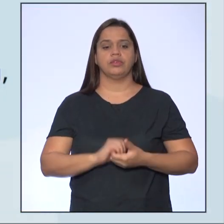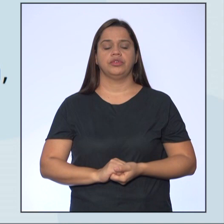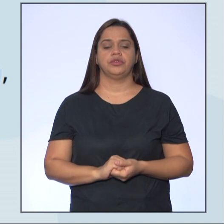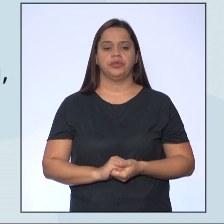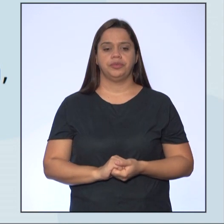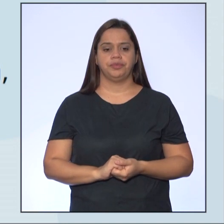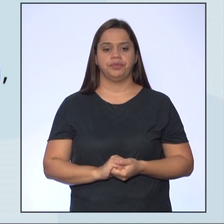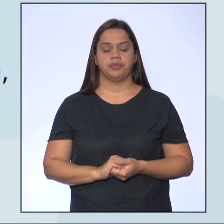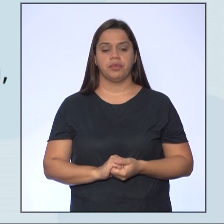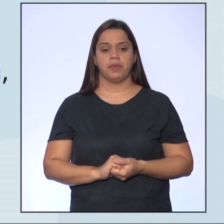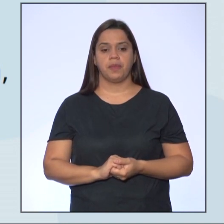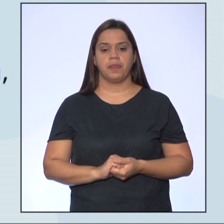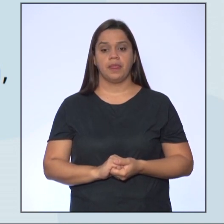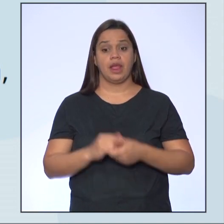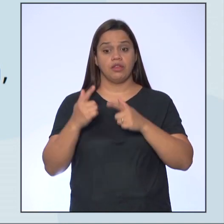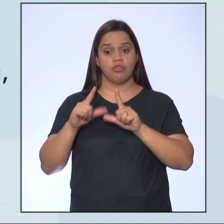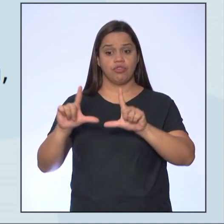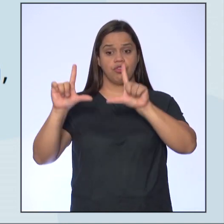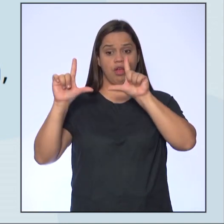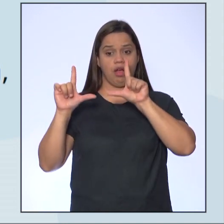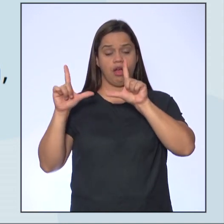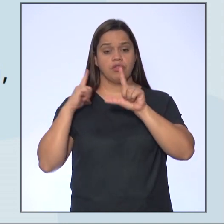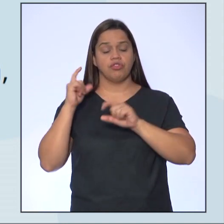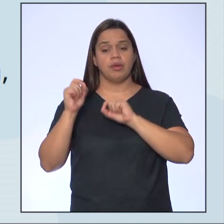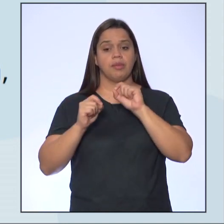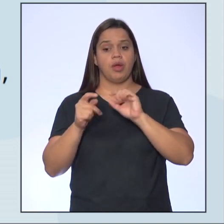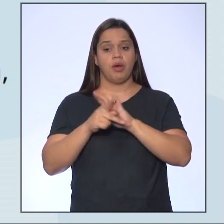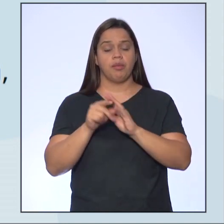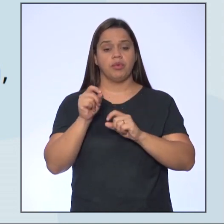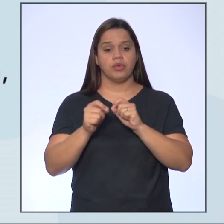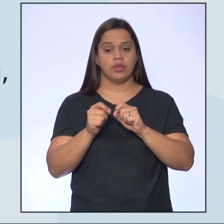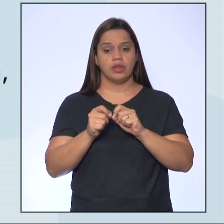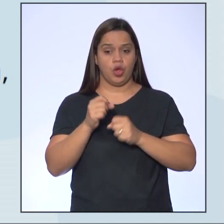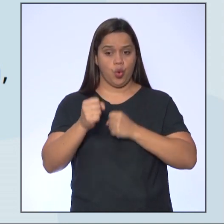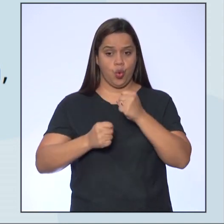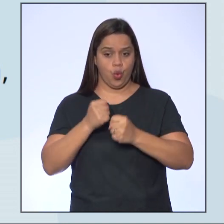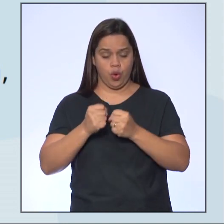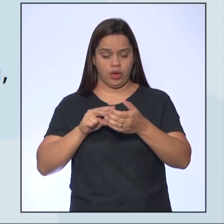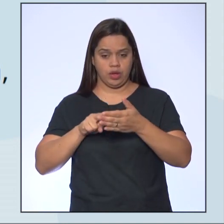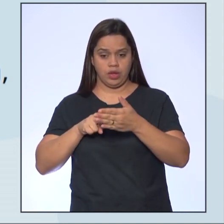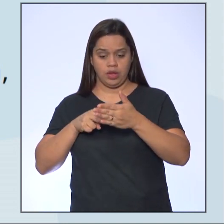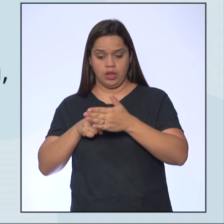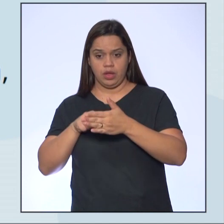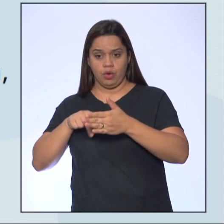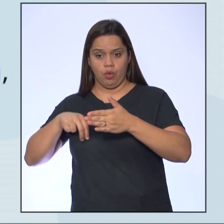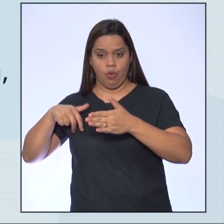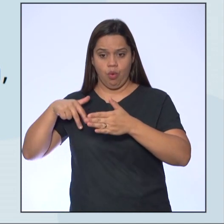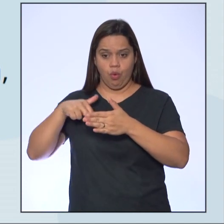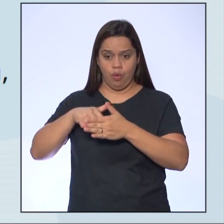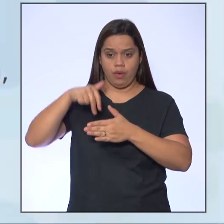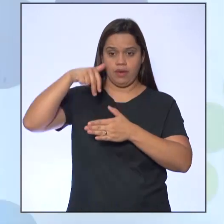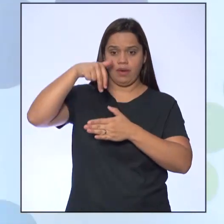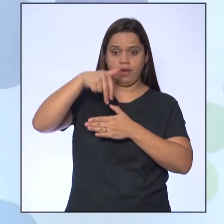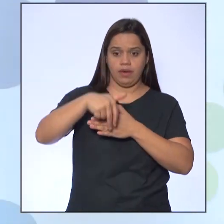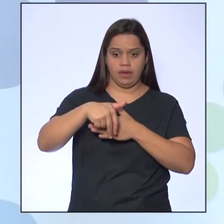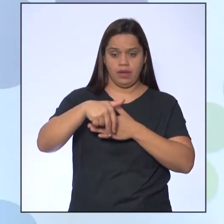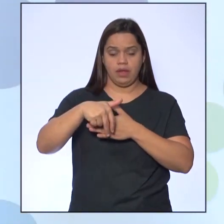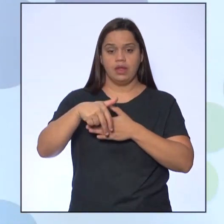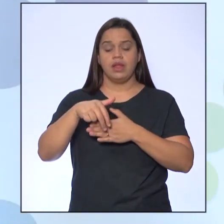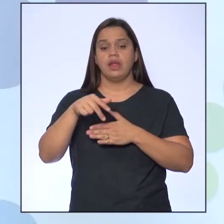A quarta imagem, a gente tinha uma corrida, né, com obstáculos, ou uma corrida com barreiras, tá?